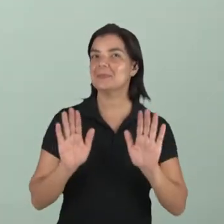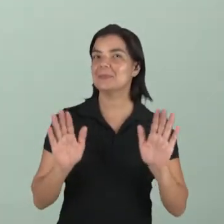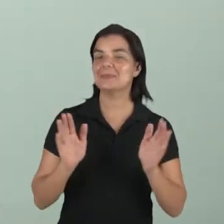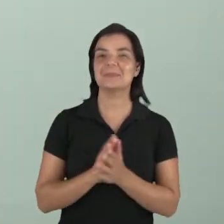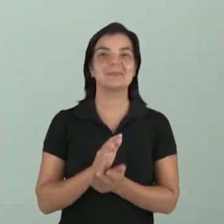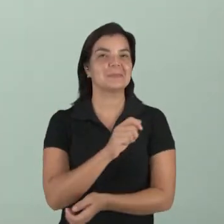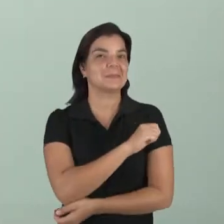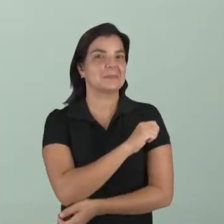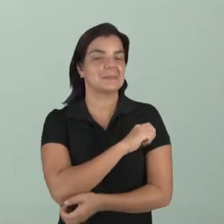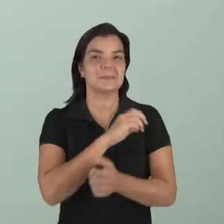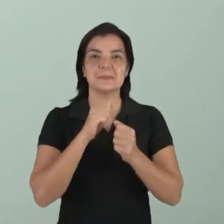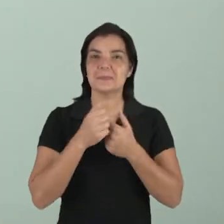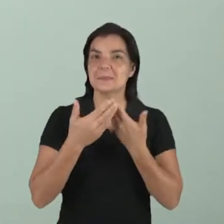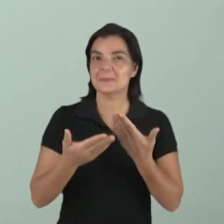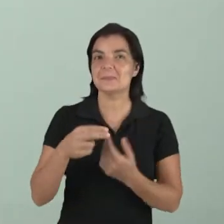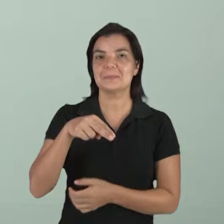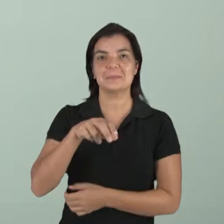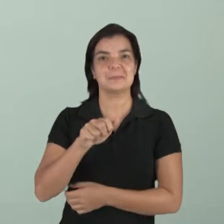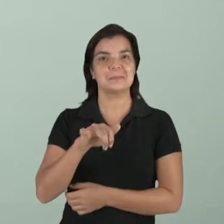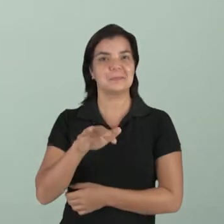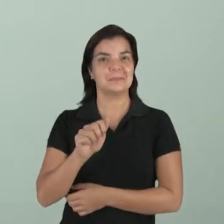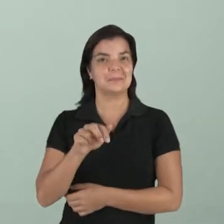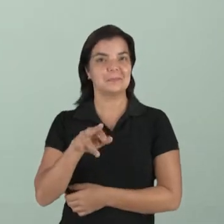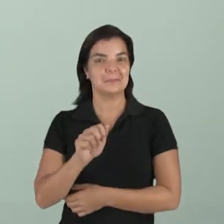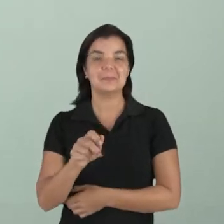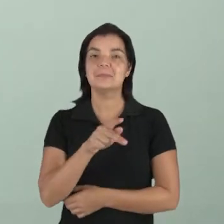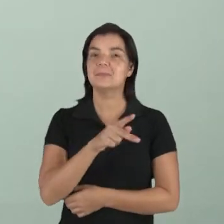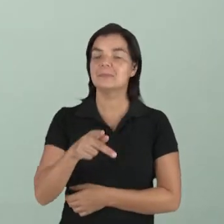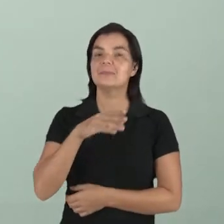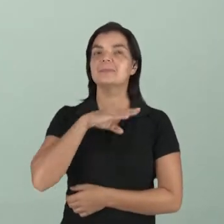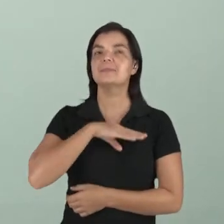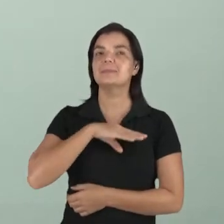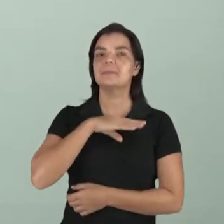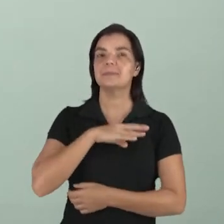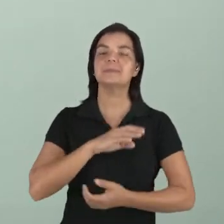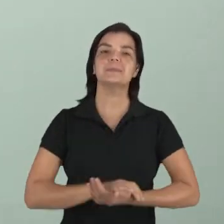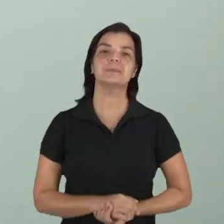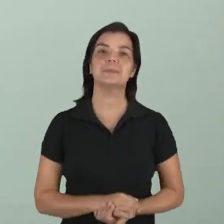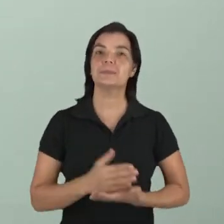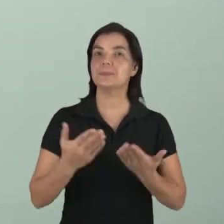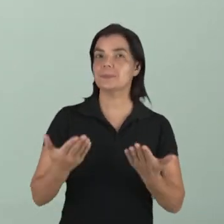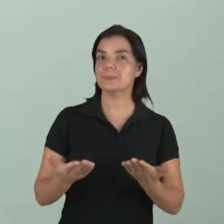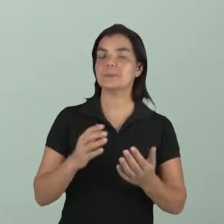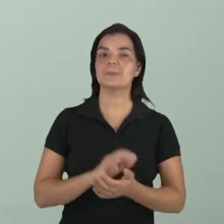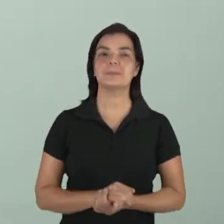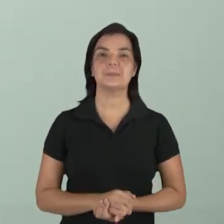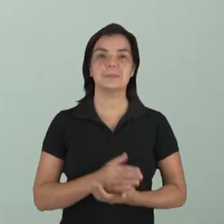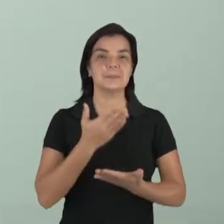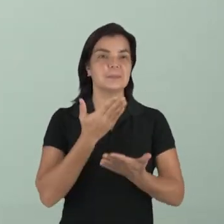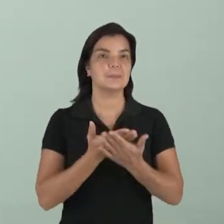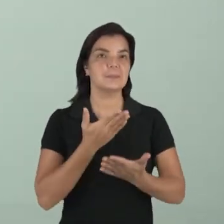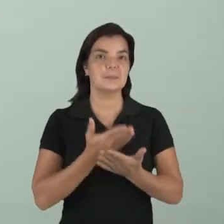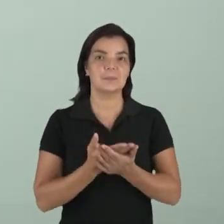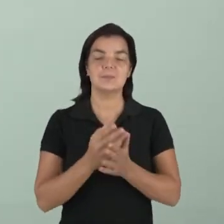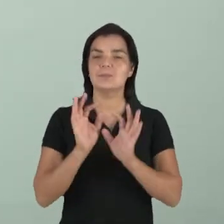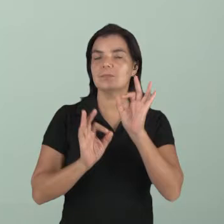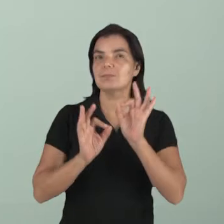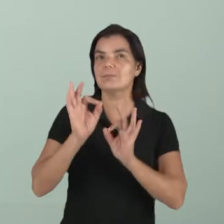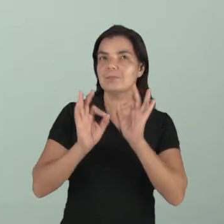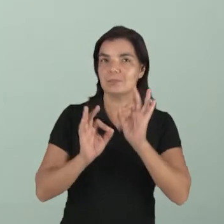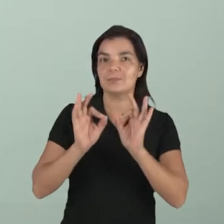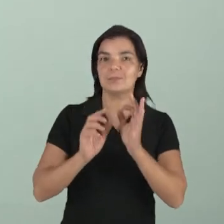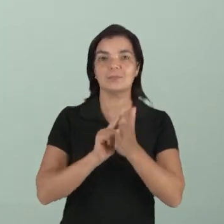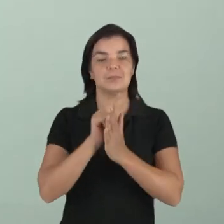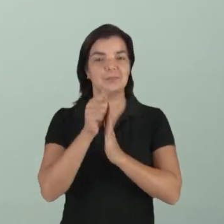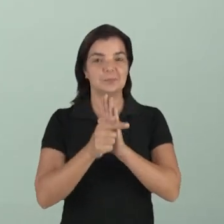Olá, queridos alunos, tudo bem? Eu me chamo Nayara, sou professora de língua portuguesa e hoje nós iremos trabalhar formas de composição